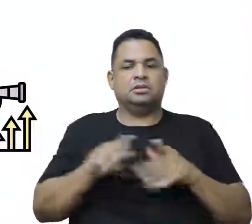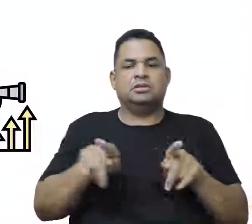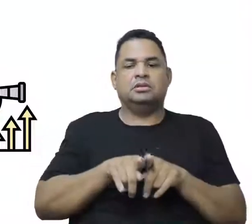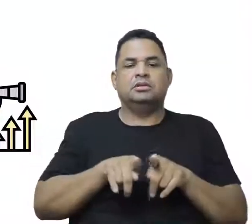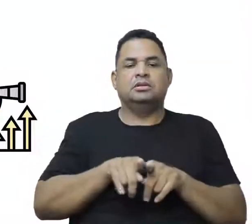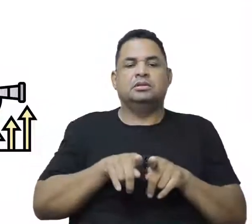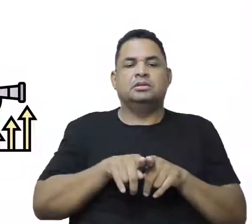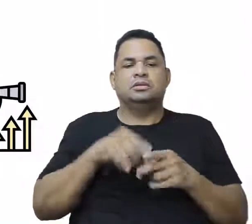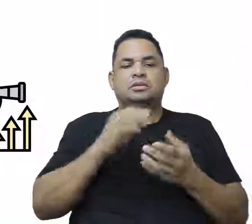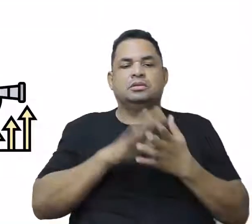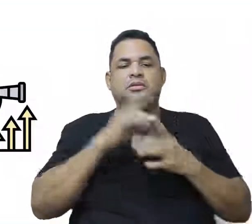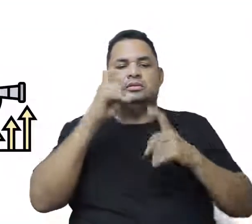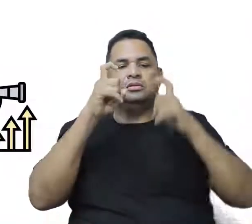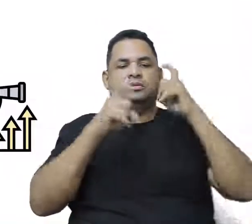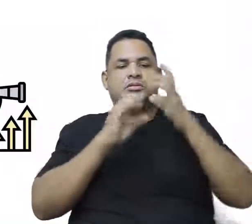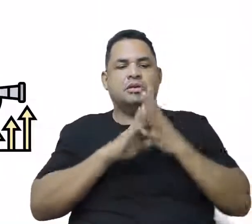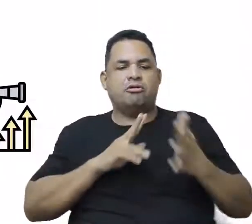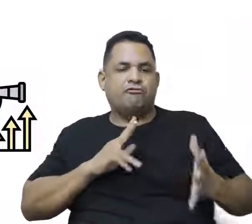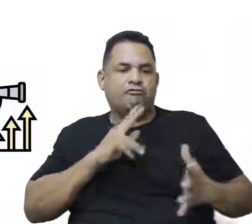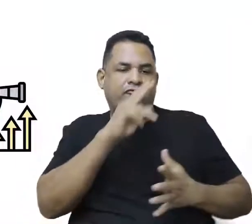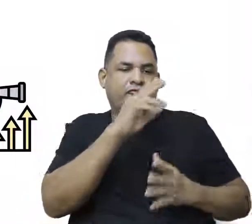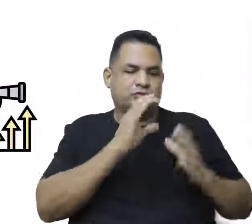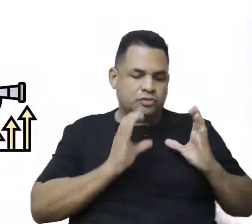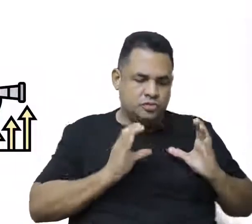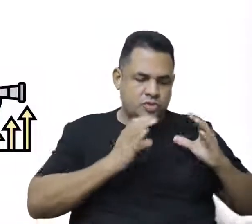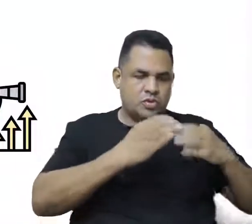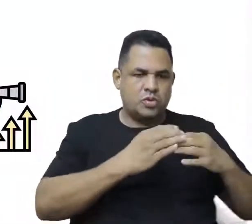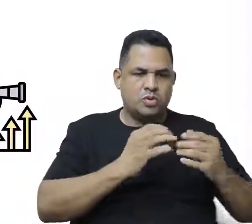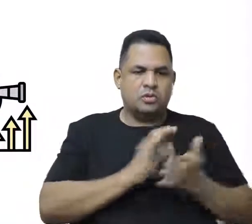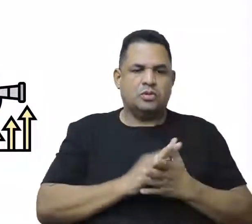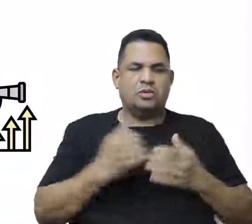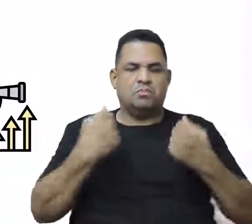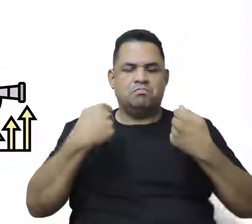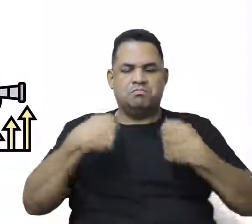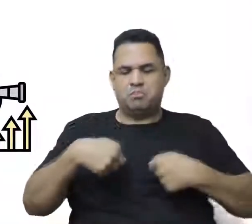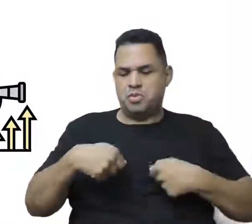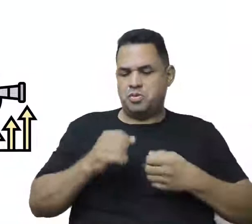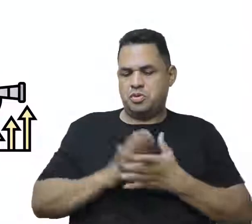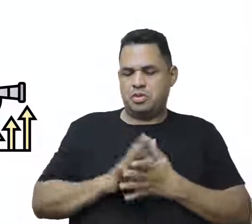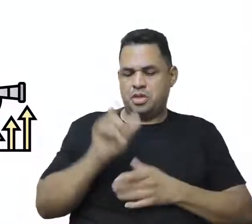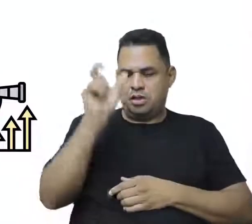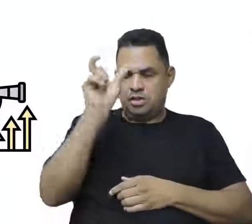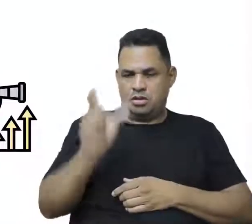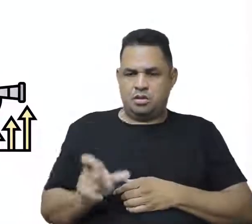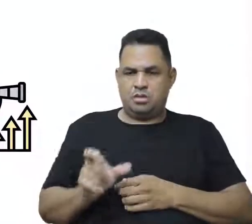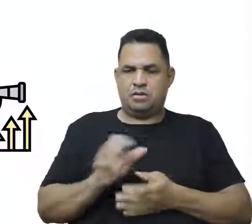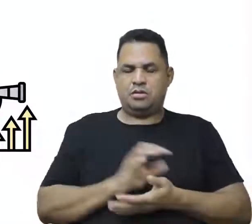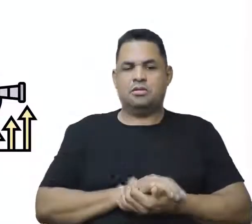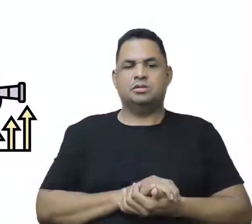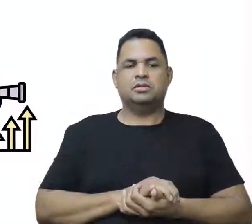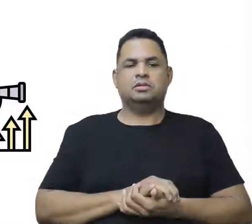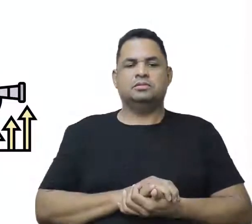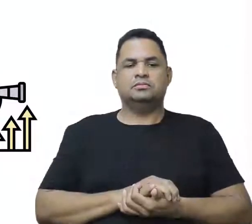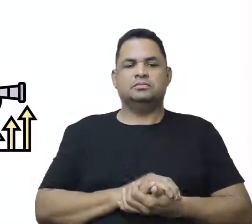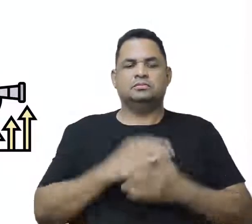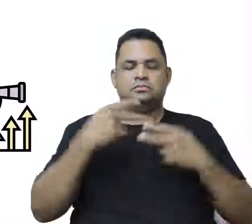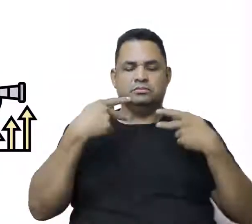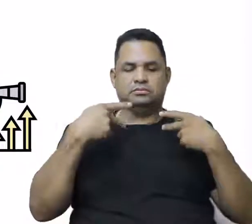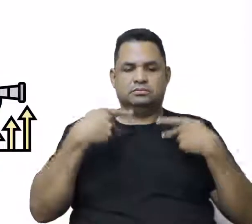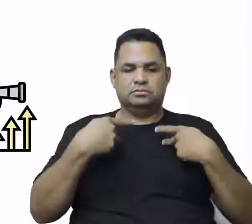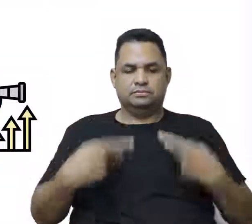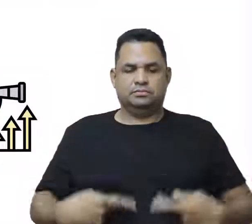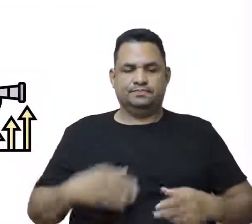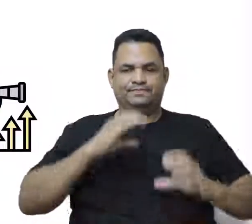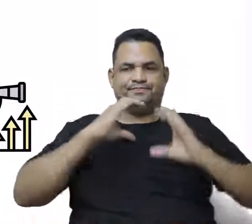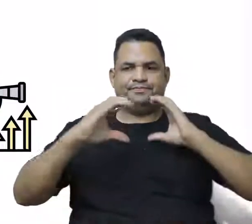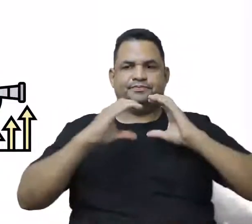também uma expressão de força coletiva, de poder individual. Então, é um corpo que vai se